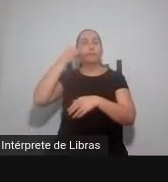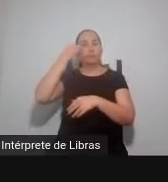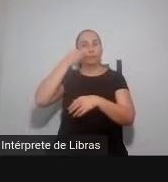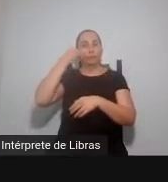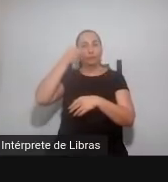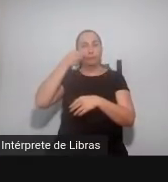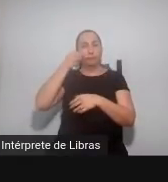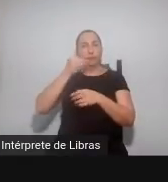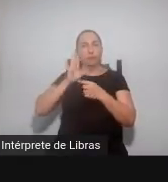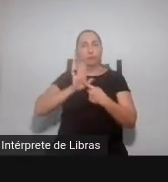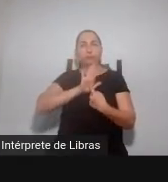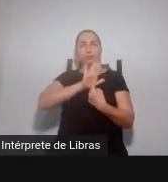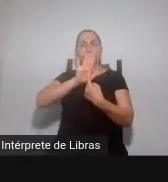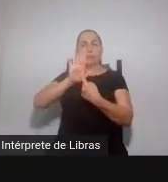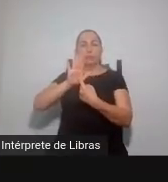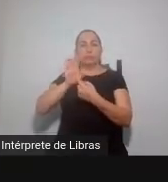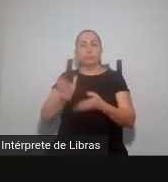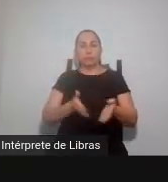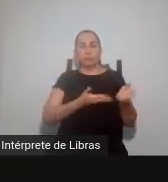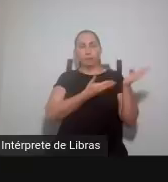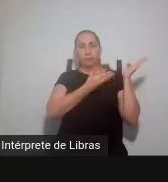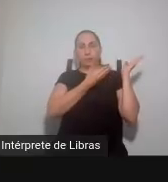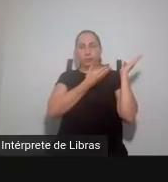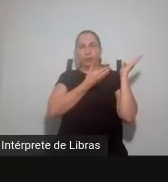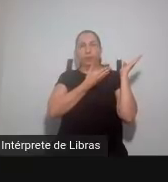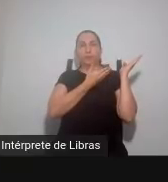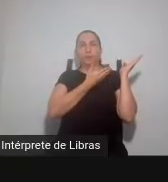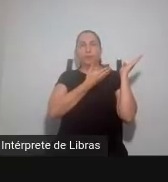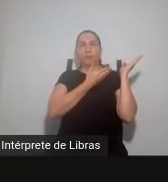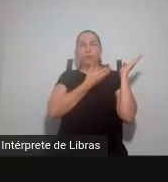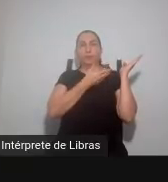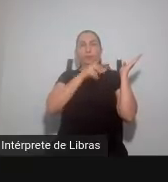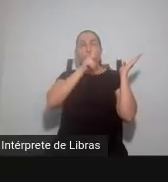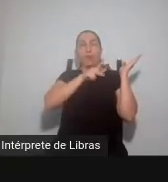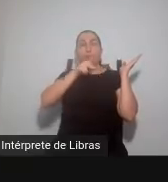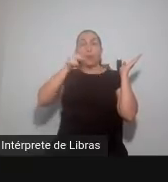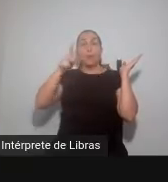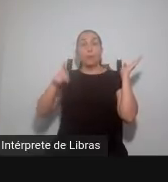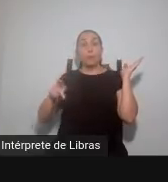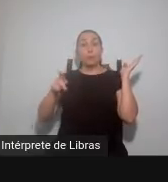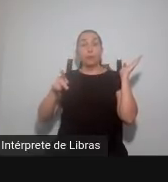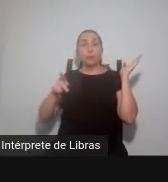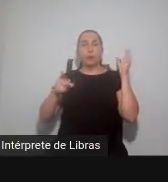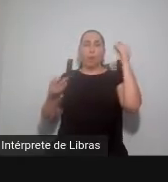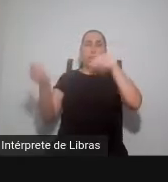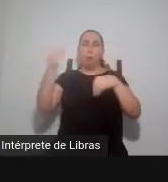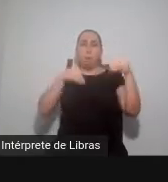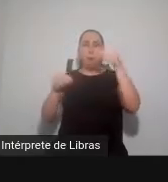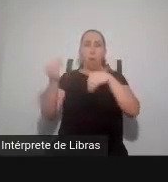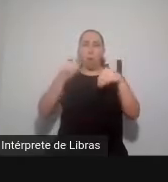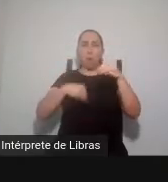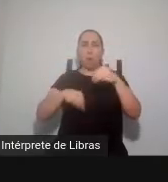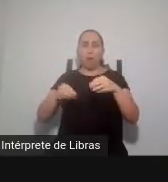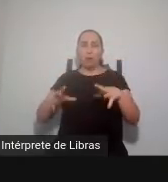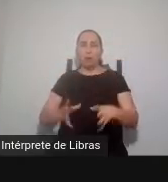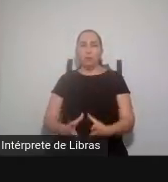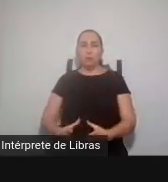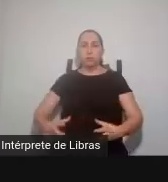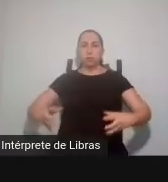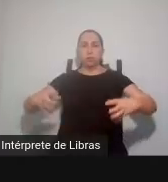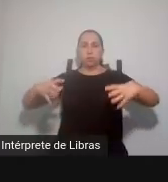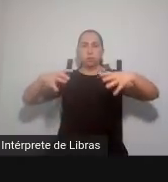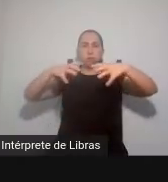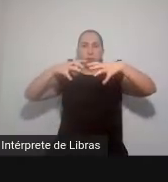Aqui uma brincadeira que a professora coloca dentro de um saco vários objetos escolares, por exemplo, e